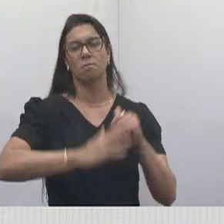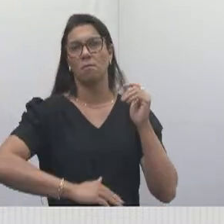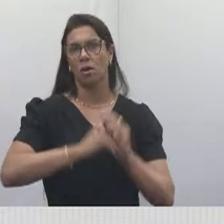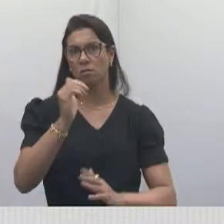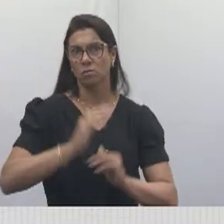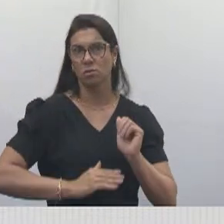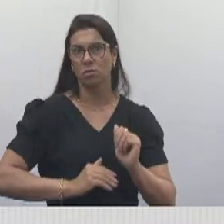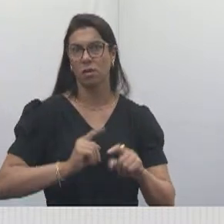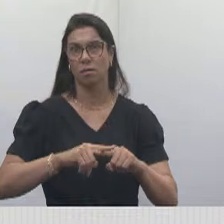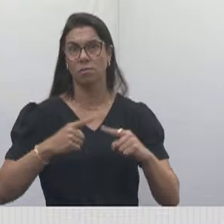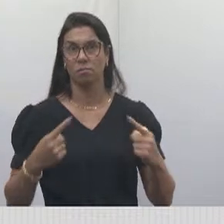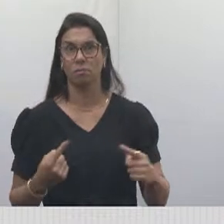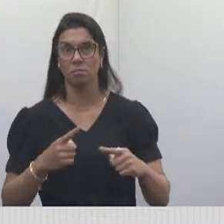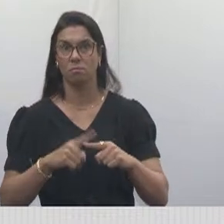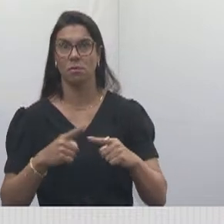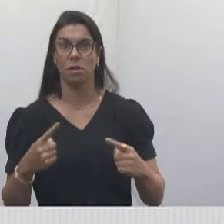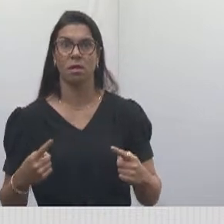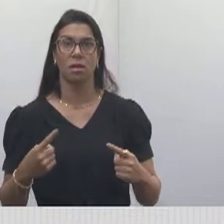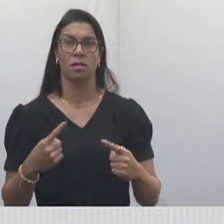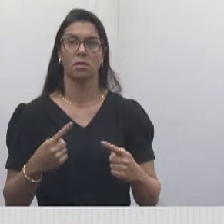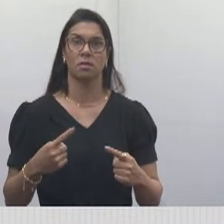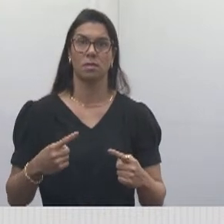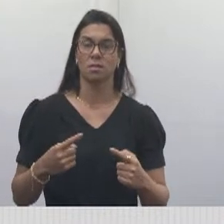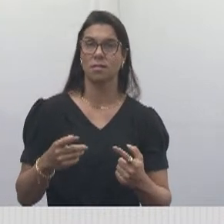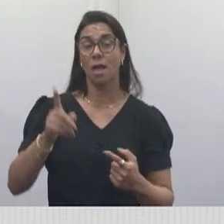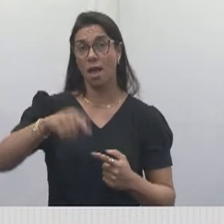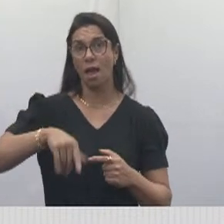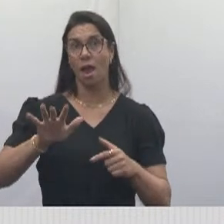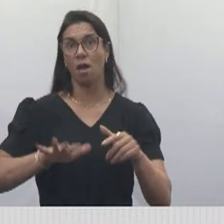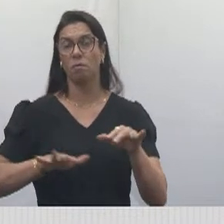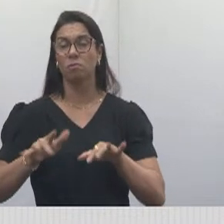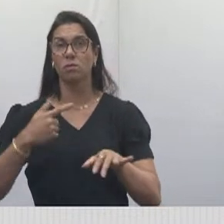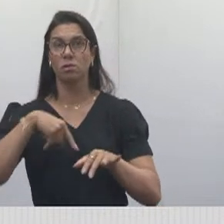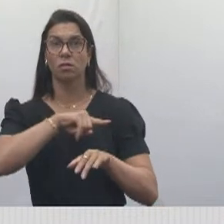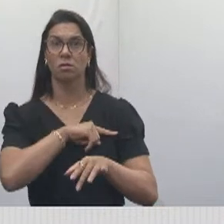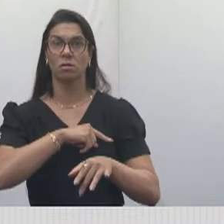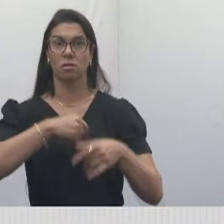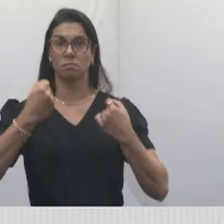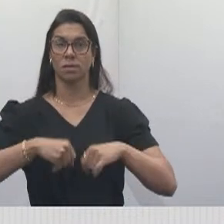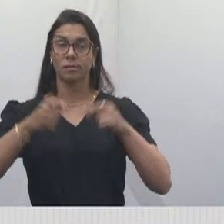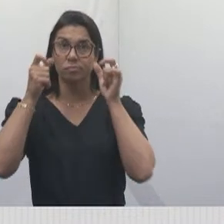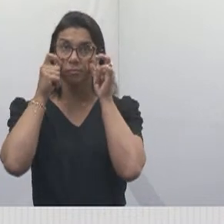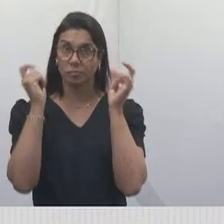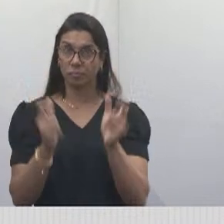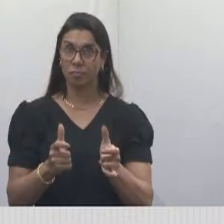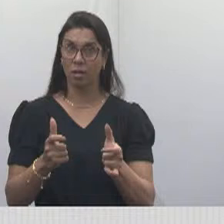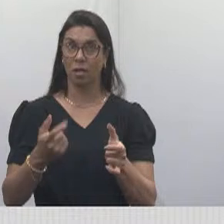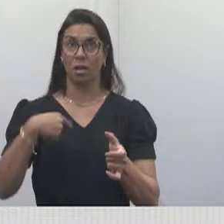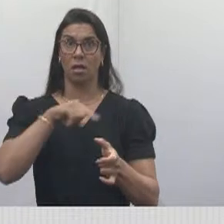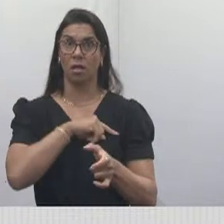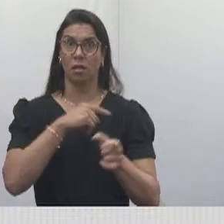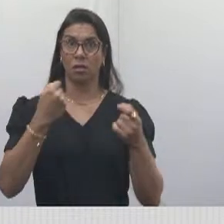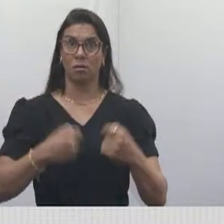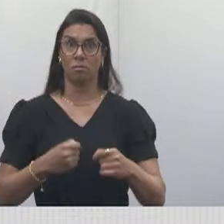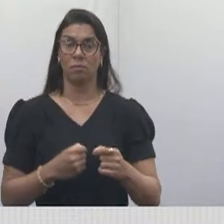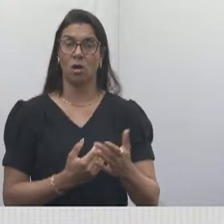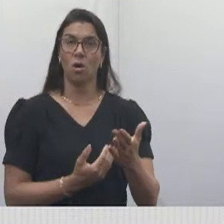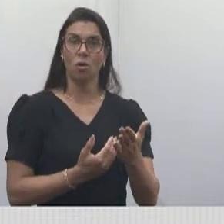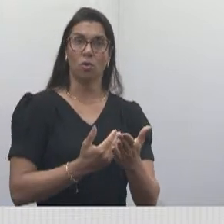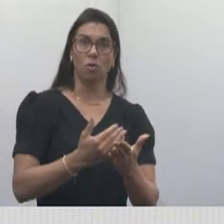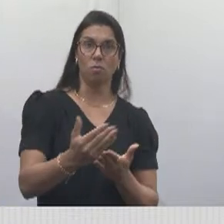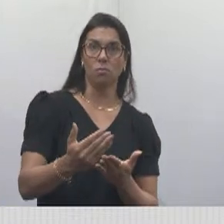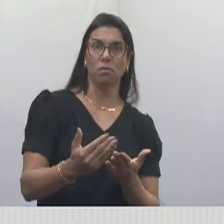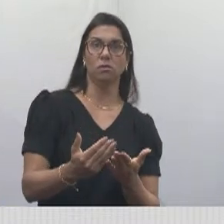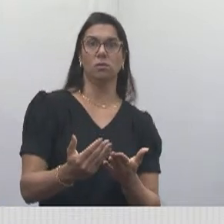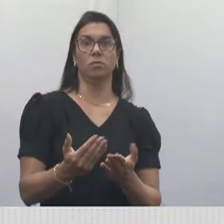é retratado no movimento que nós precisamos ficar alerta, que é um movimento que começou em